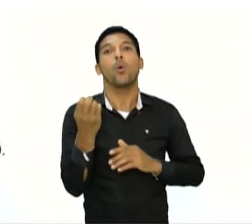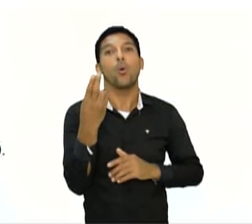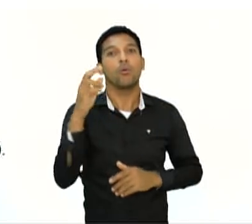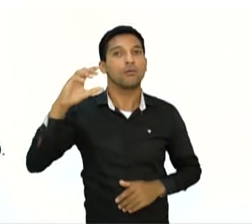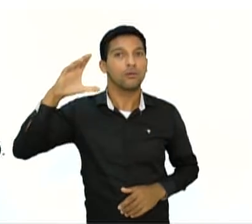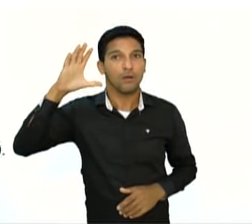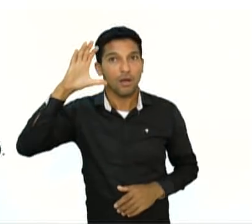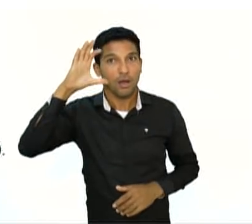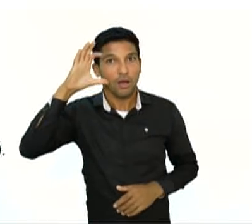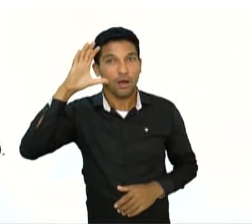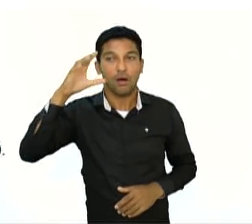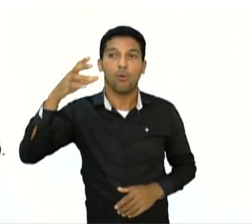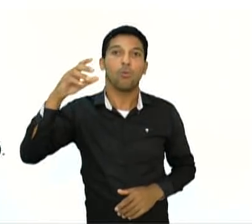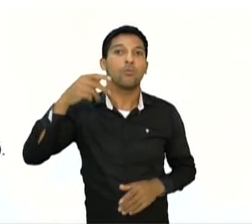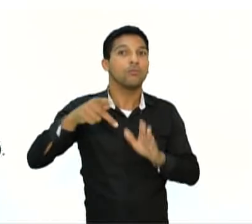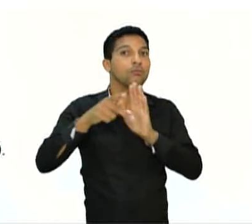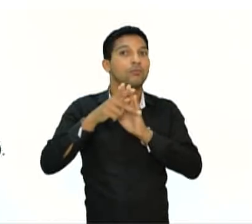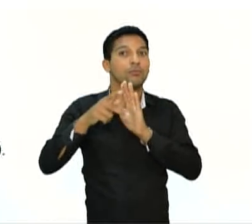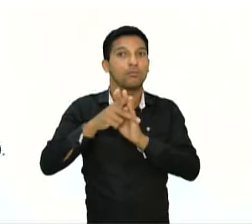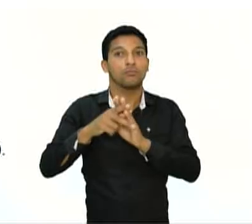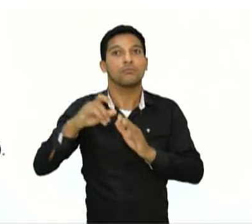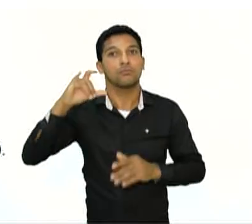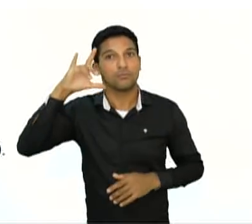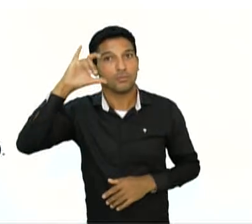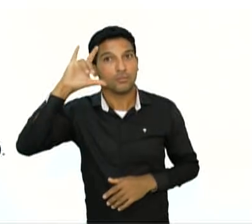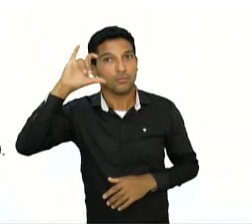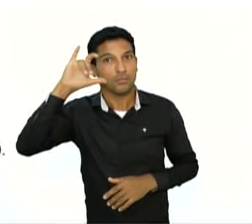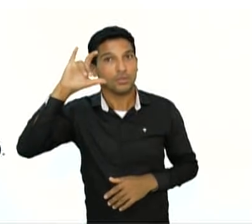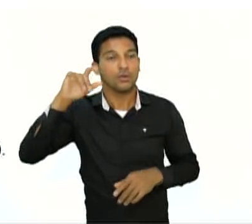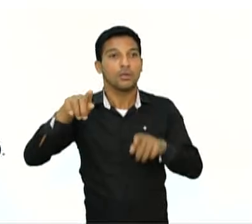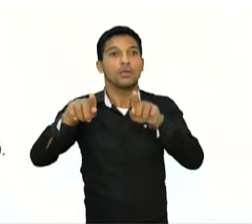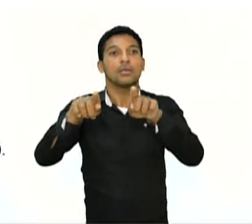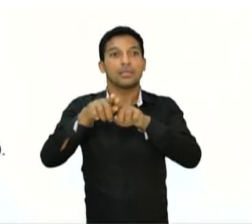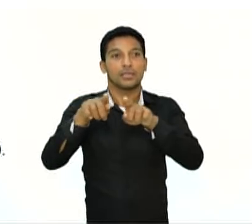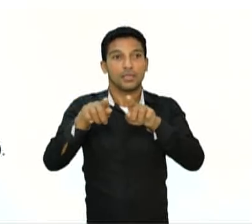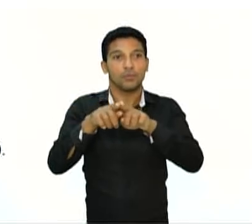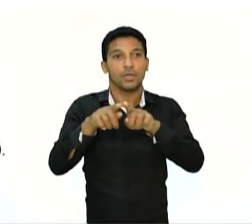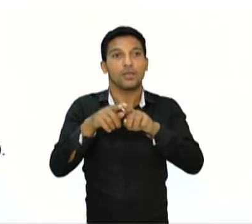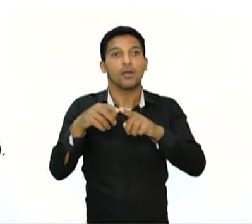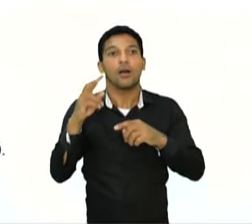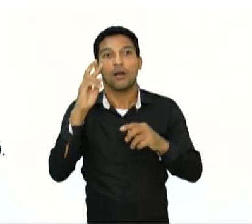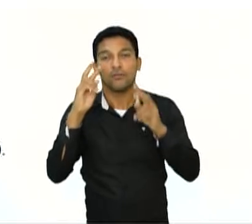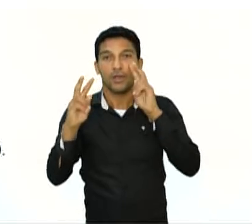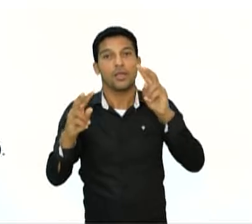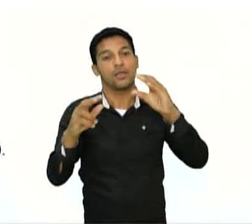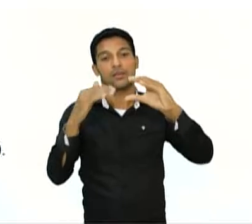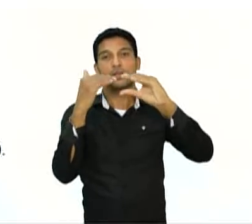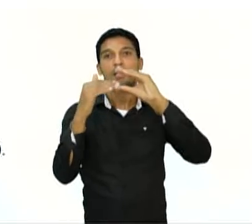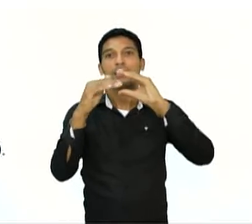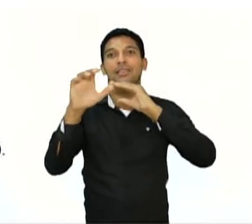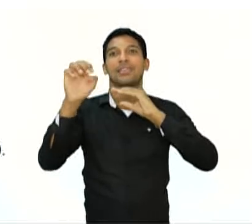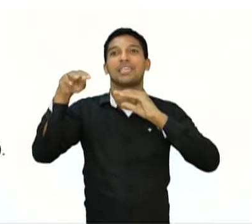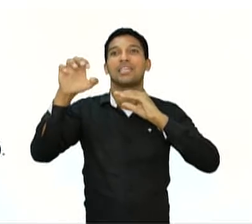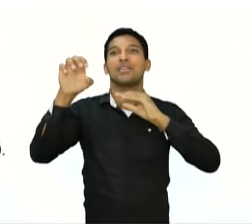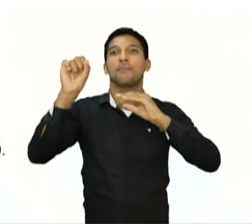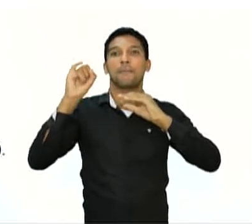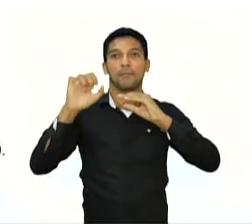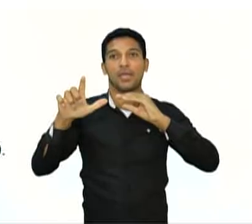onde eu estou falando aqui, que vocês conseguem observar, foi uma escola, na época chamada uma